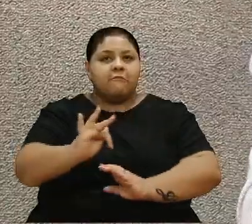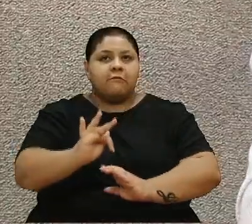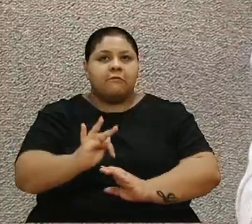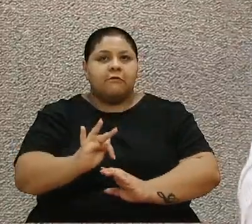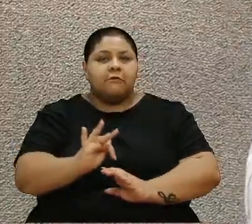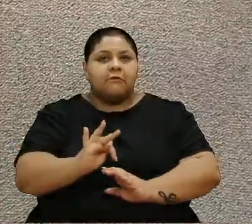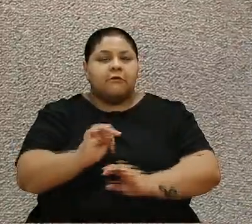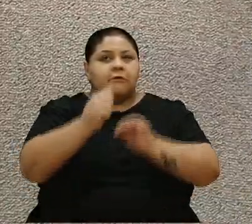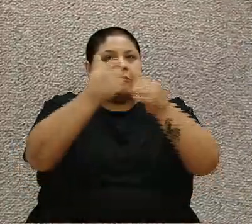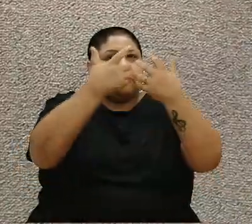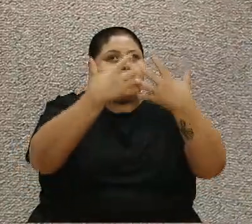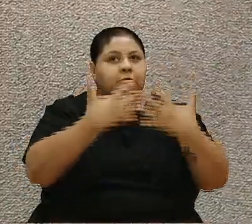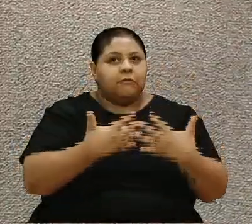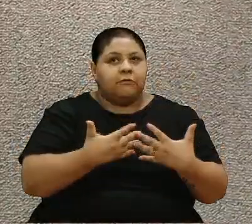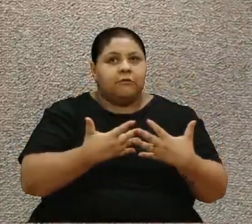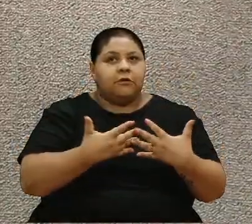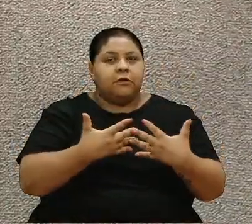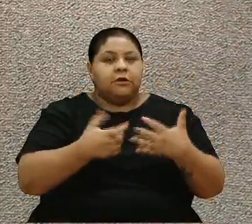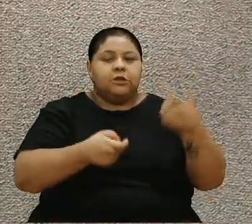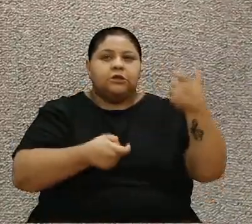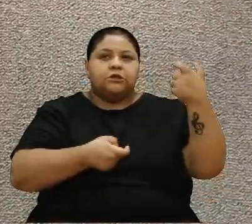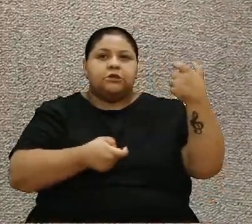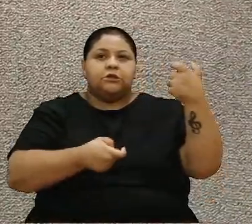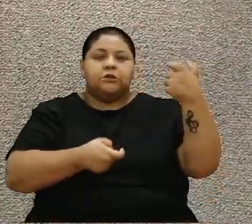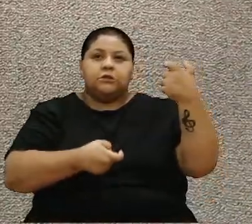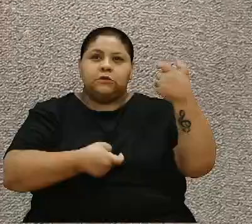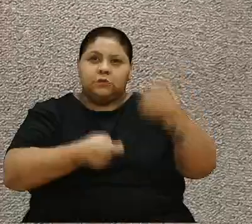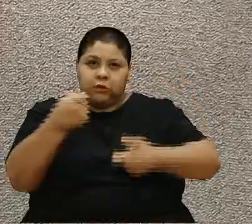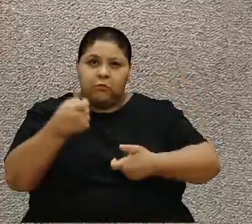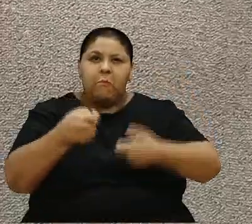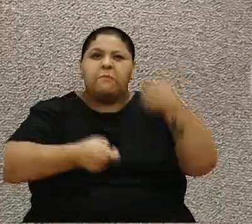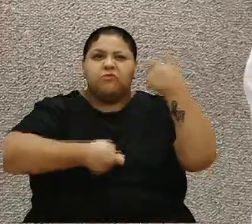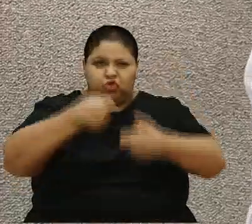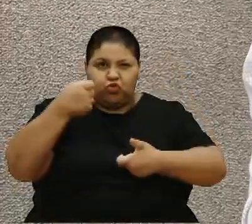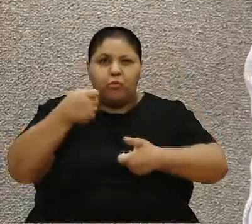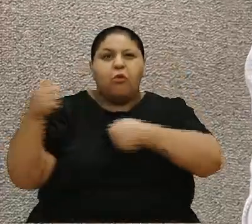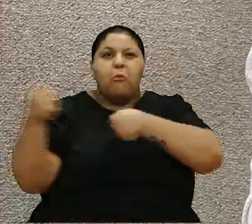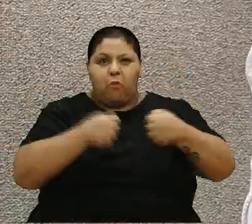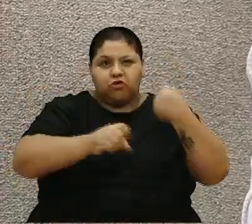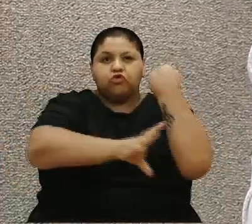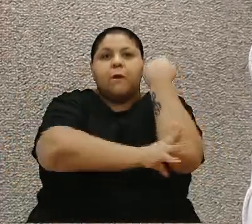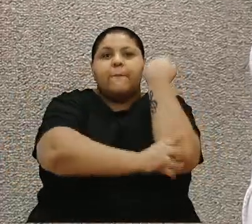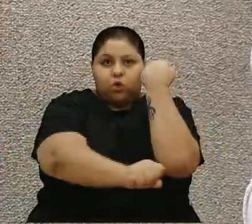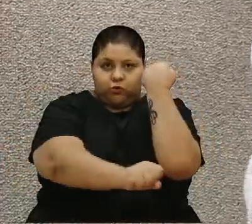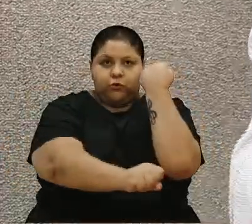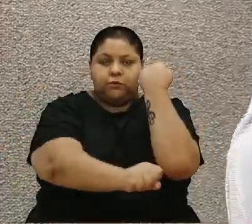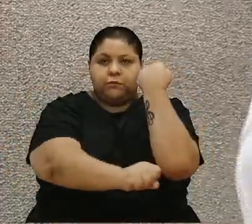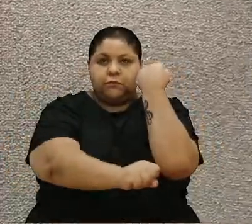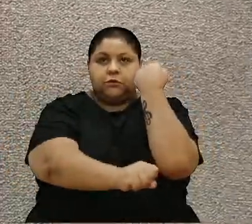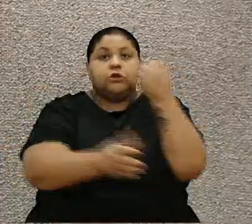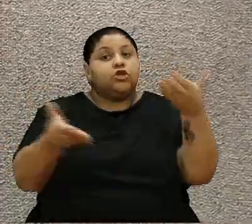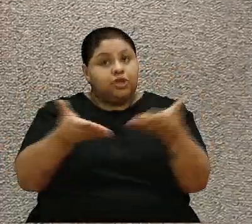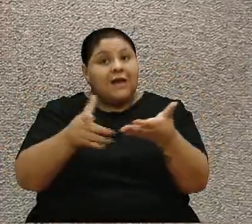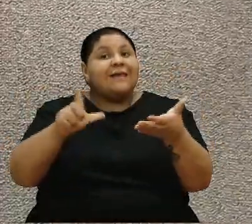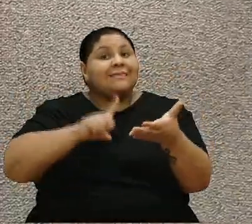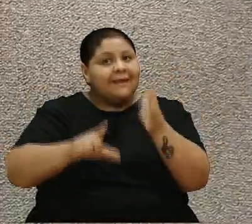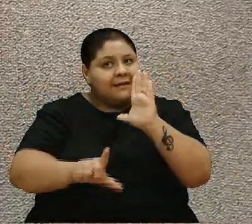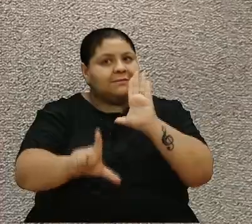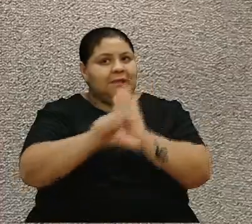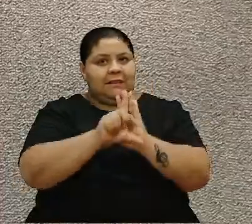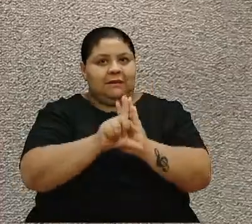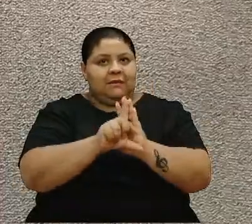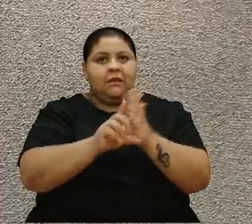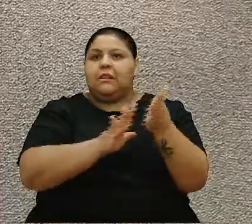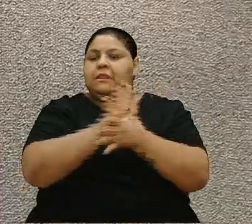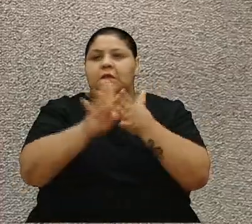prevê que, no caso de estupro, né, possa ser feito o aborto. Já existe. Ninguém